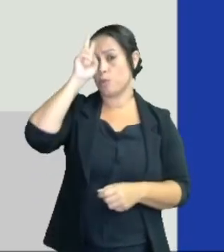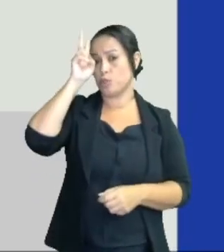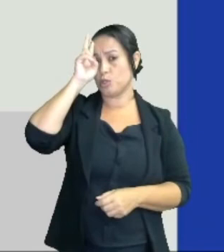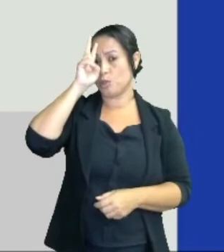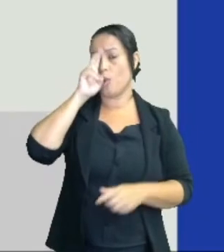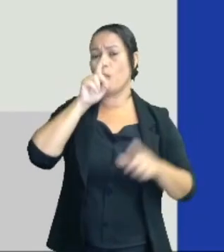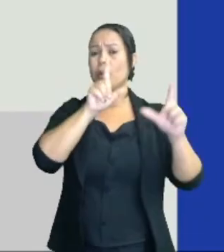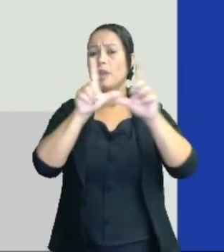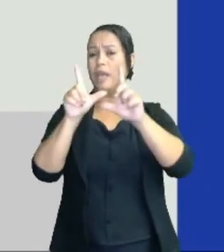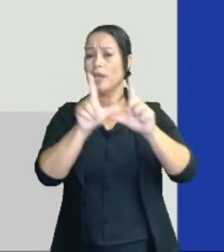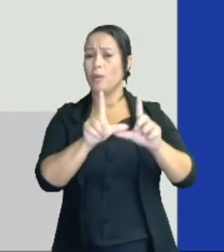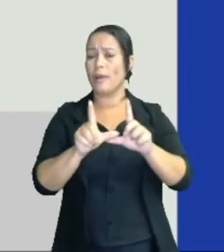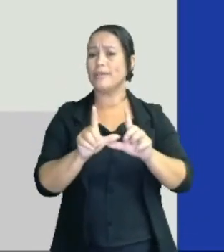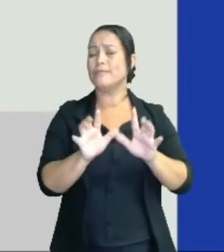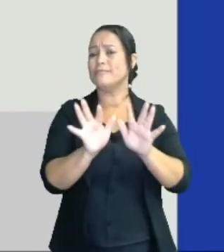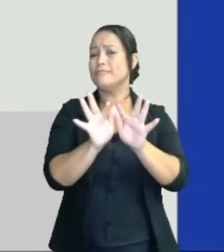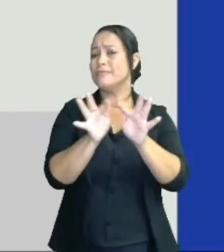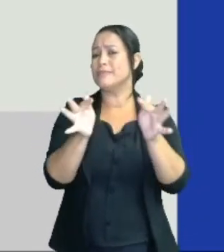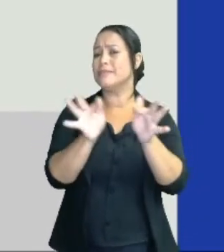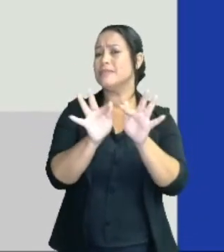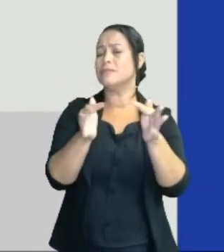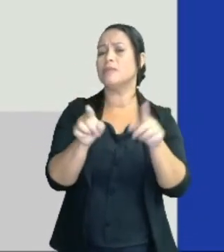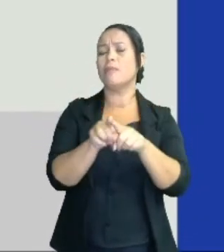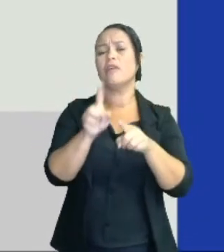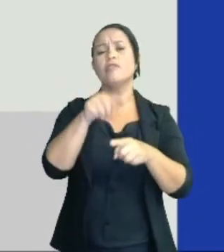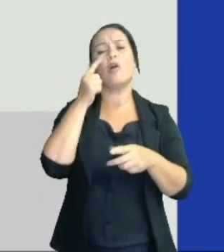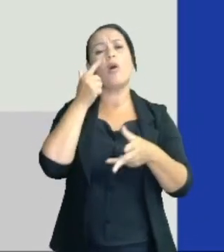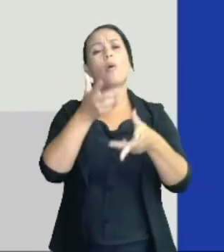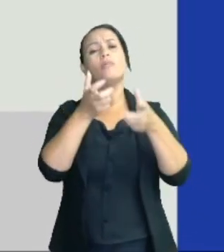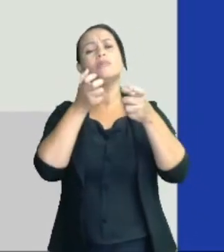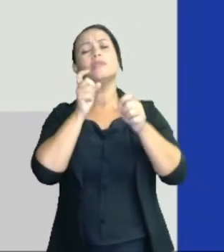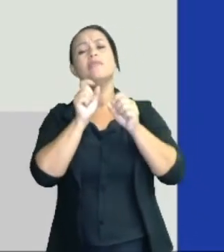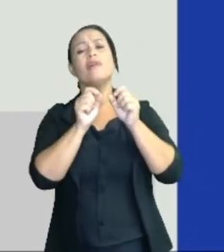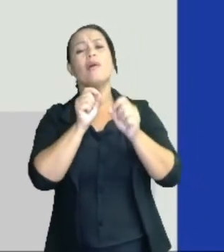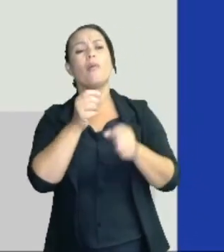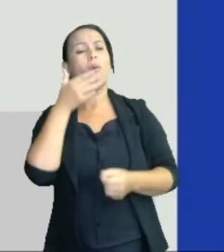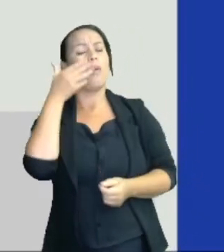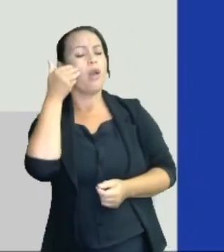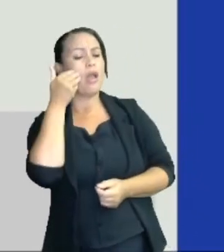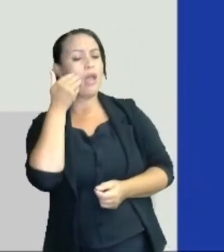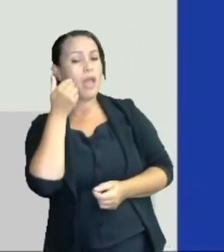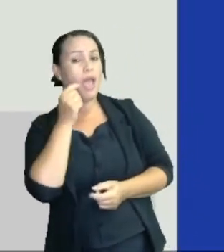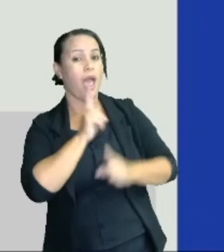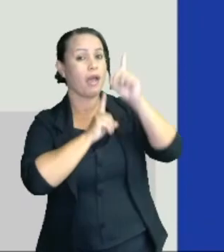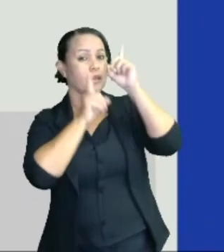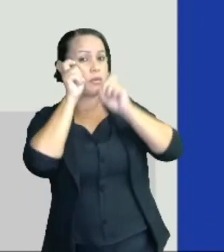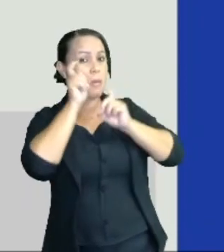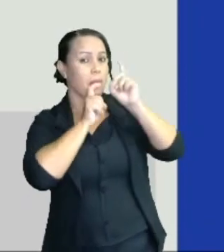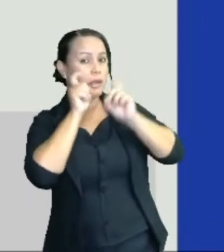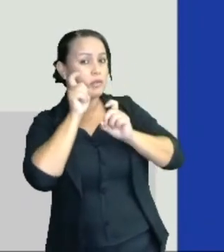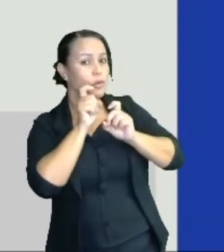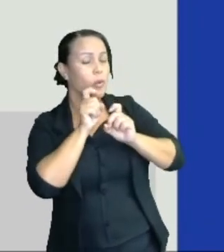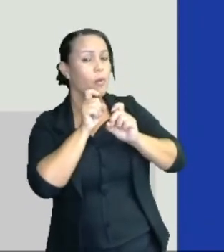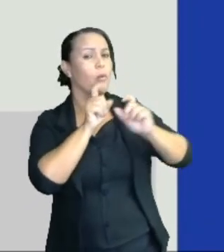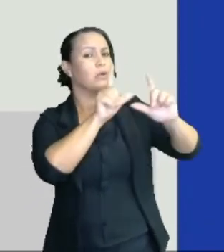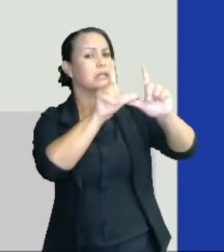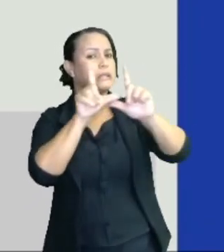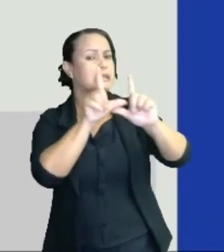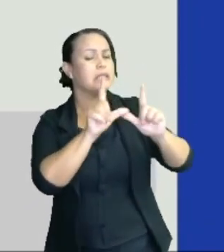quadrinhos, uma história bem curtinha, e aí você vai observar as expressões dos personagens da cena e